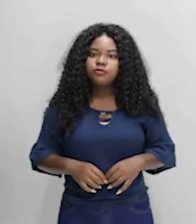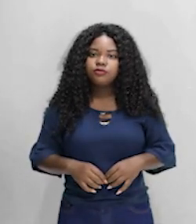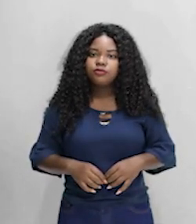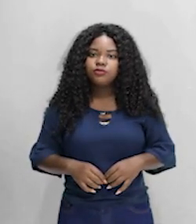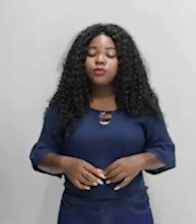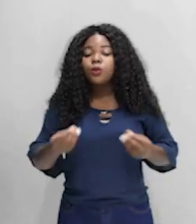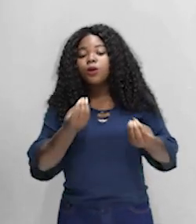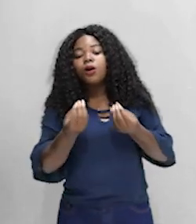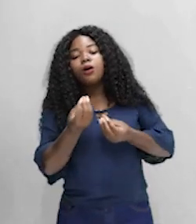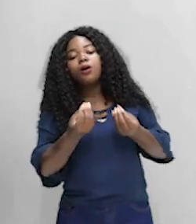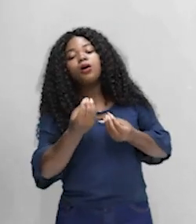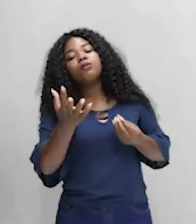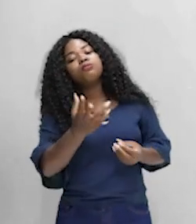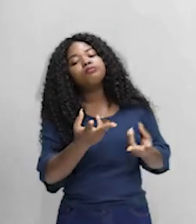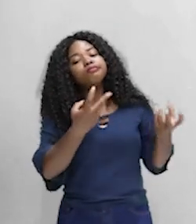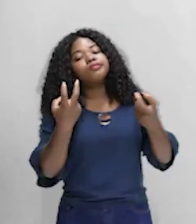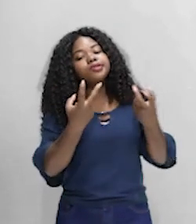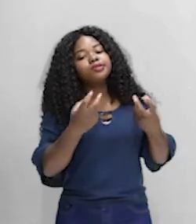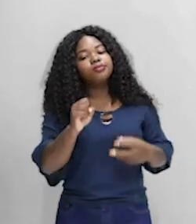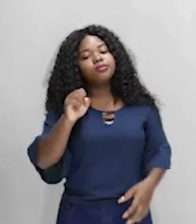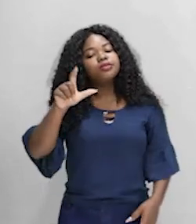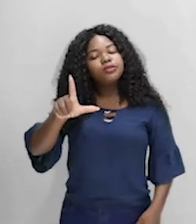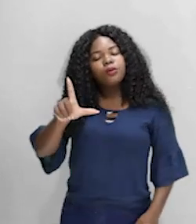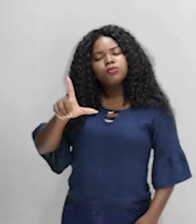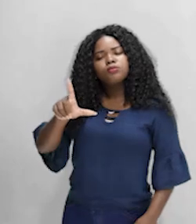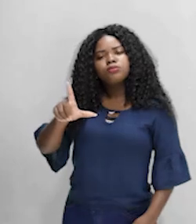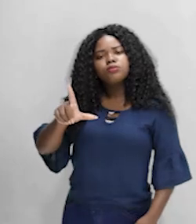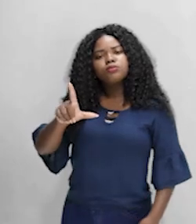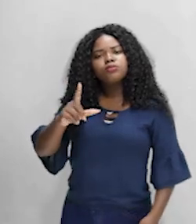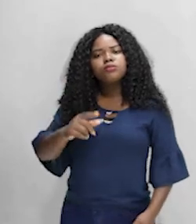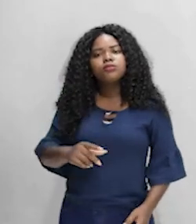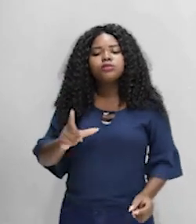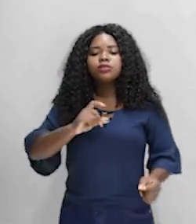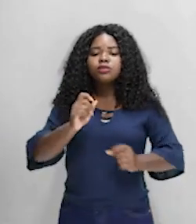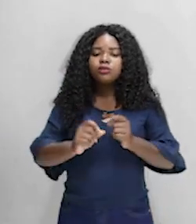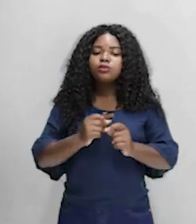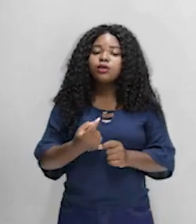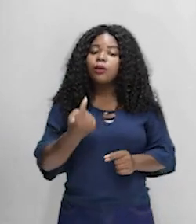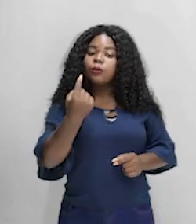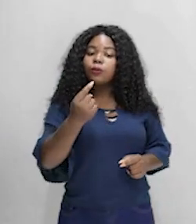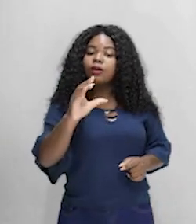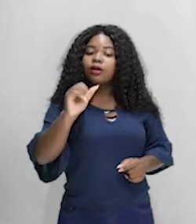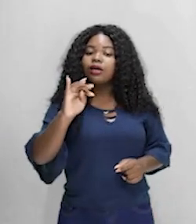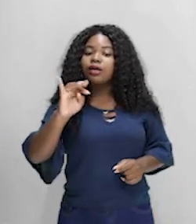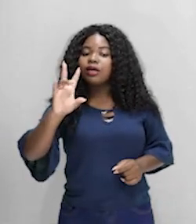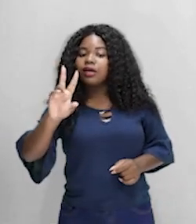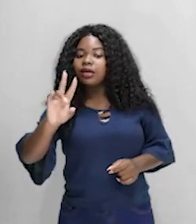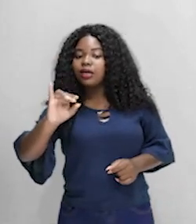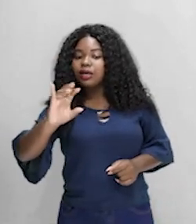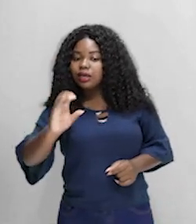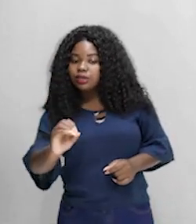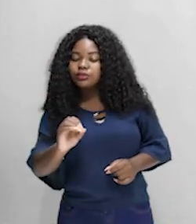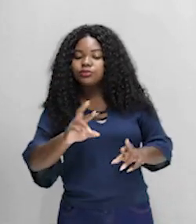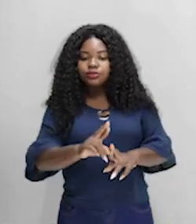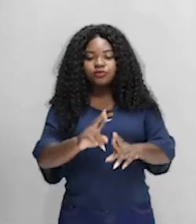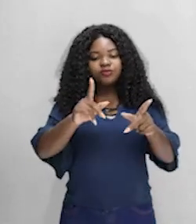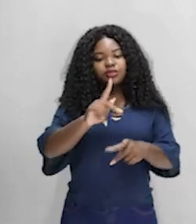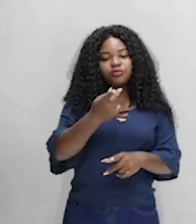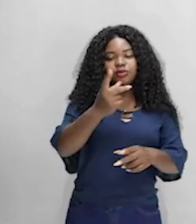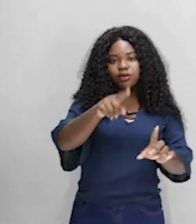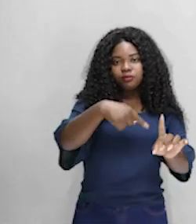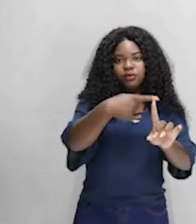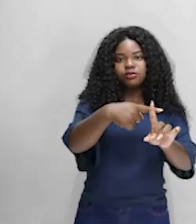como é que eu percebo que nós temos um sal? Bom, o sal, eu vou ter pelo menos um cátion diferente do H+. E os